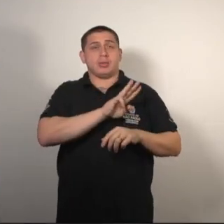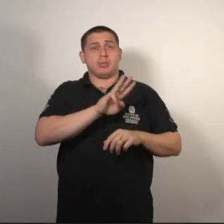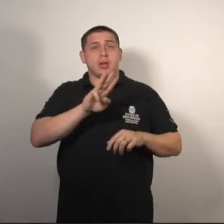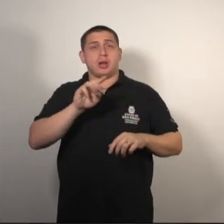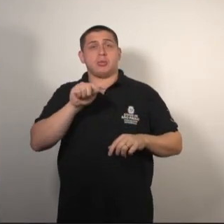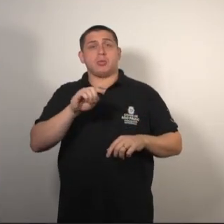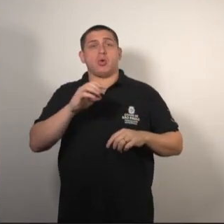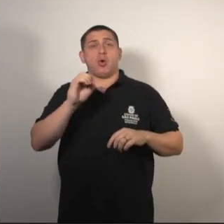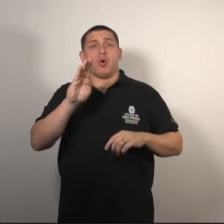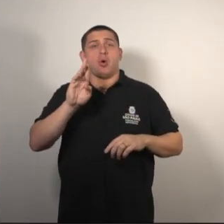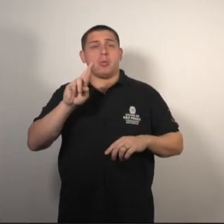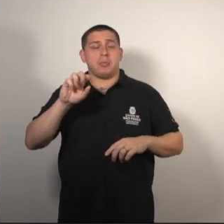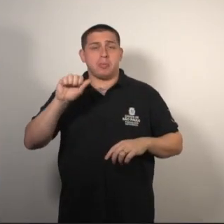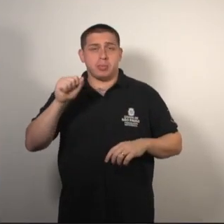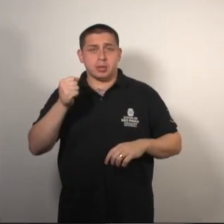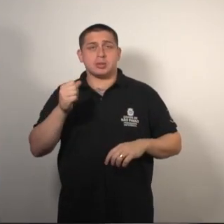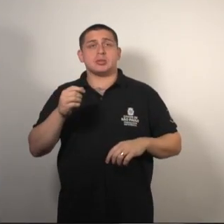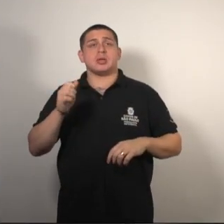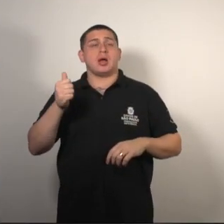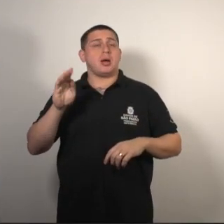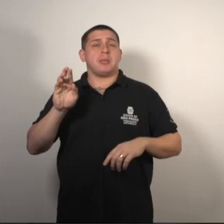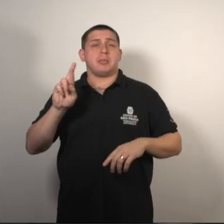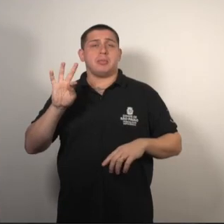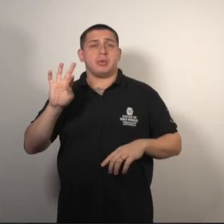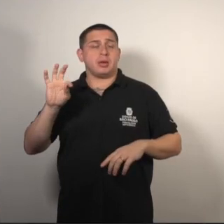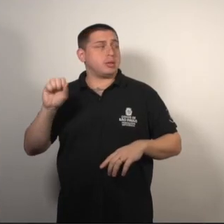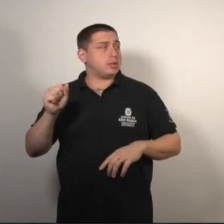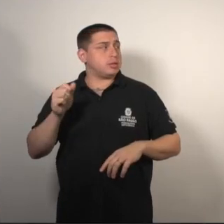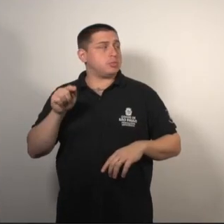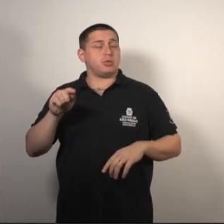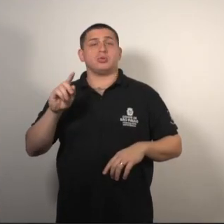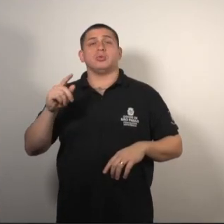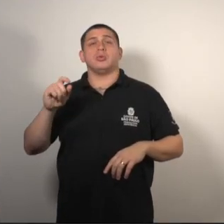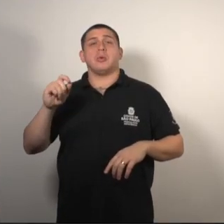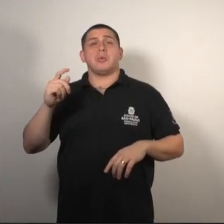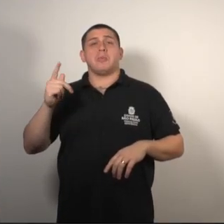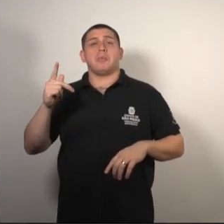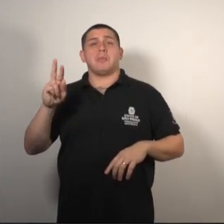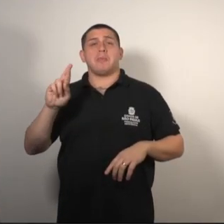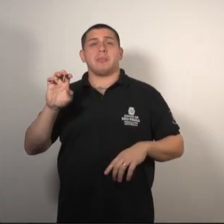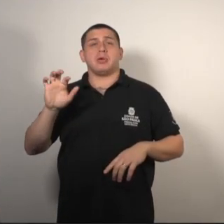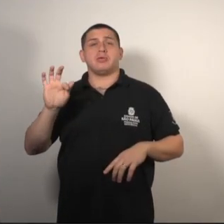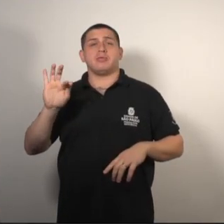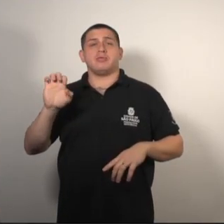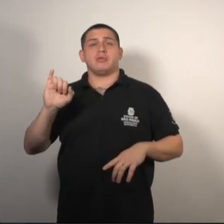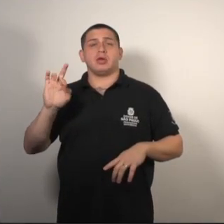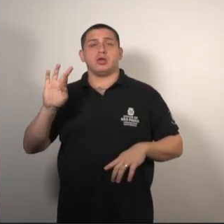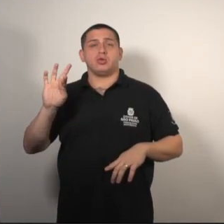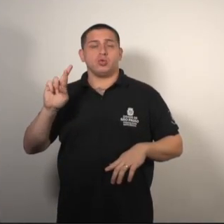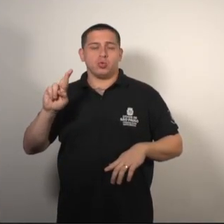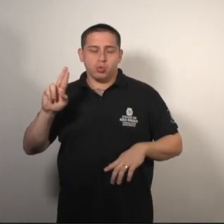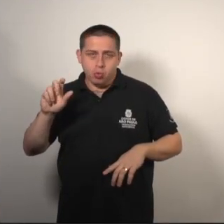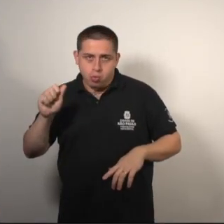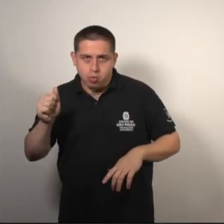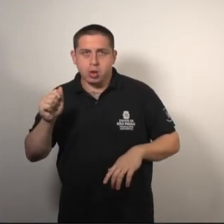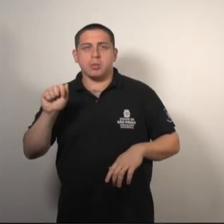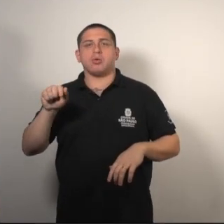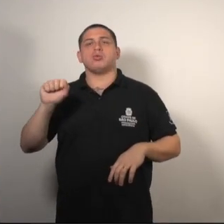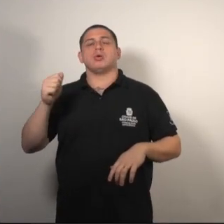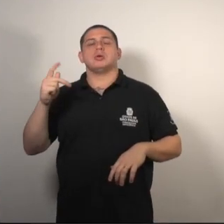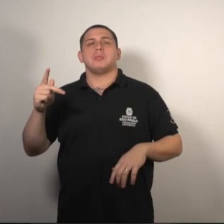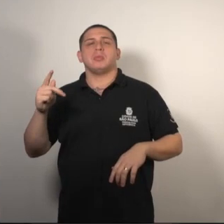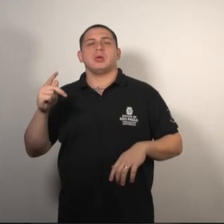obrasabertas.prefeitura.sp.gov.br. Obrigado. Obrigado, prefeito. Bom dia a